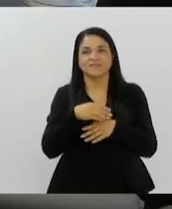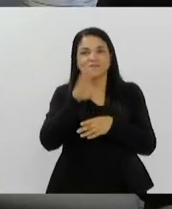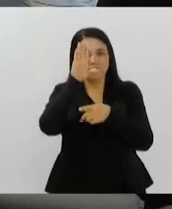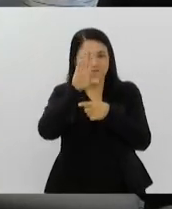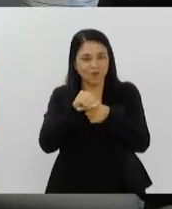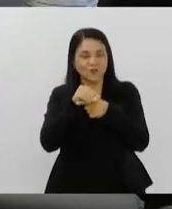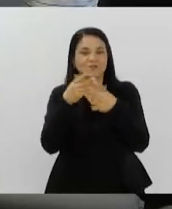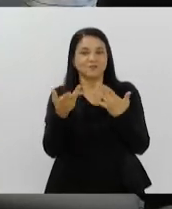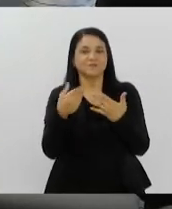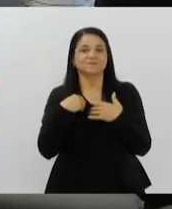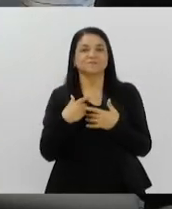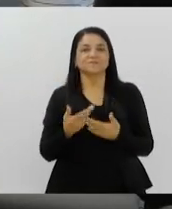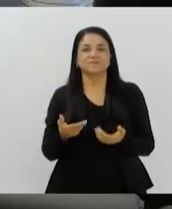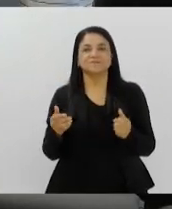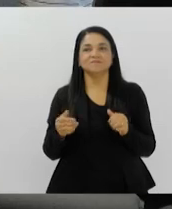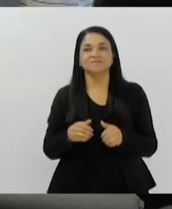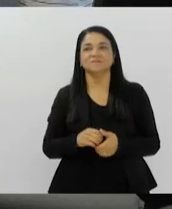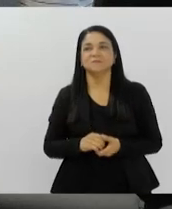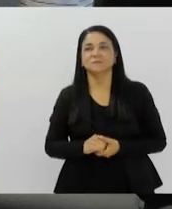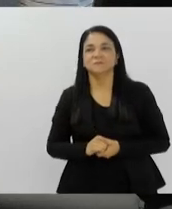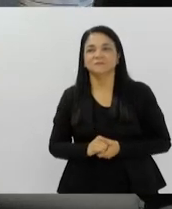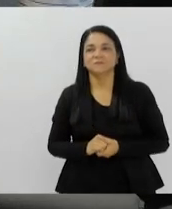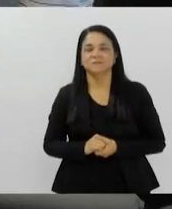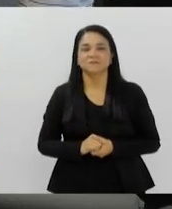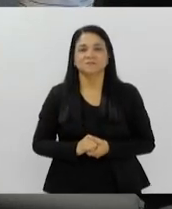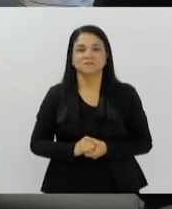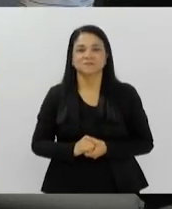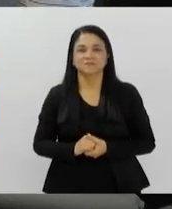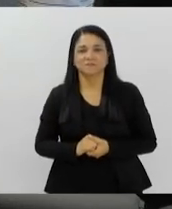Vamos juntar todo mundo.